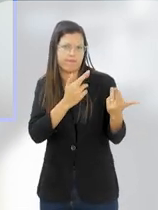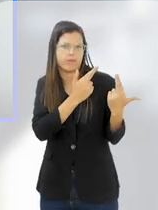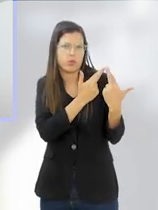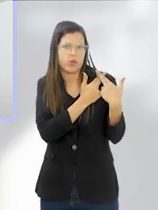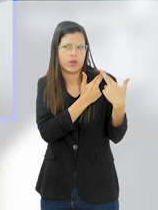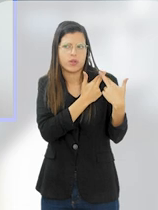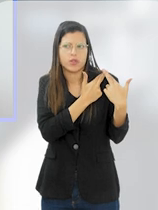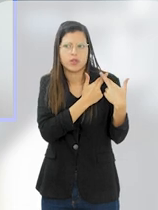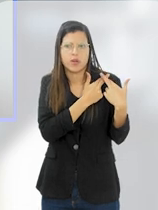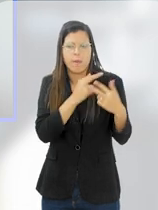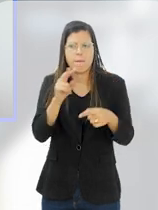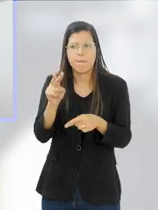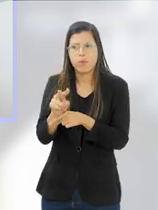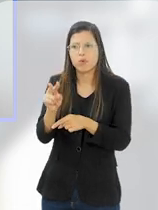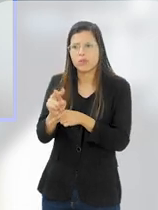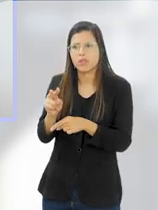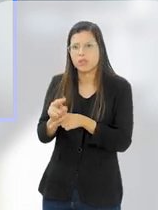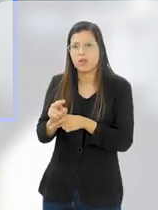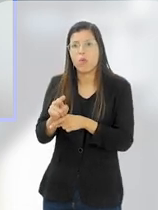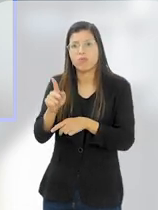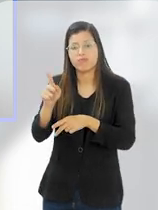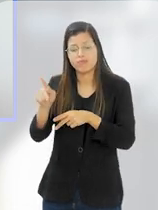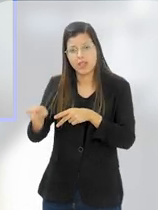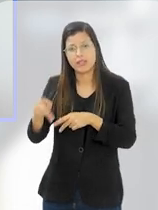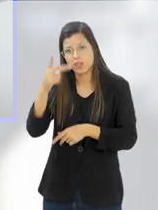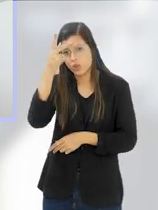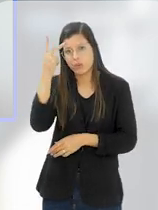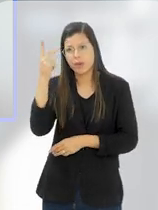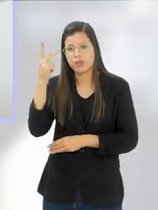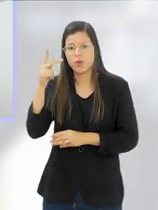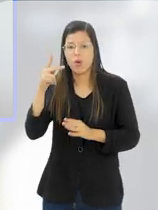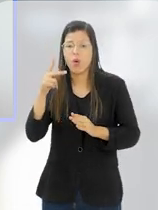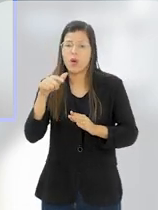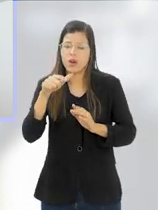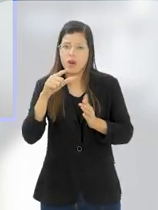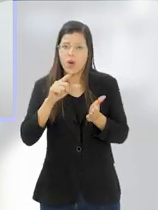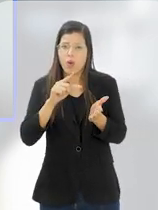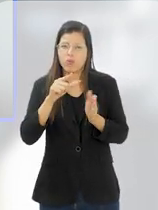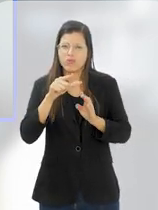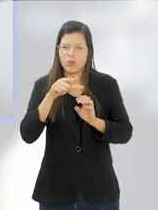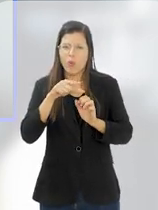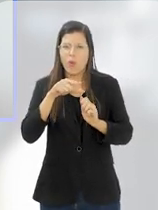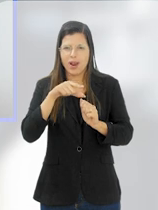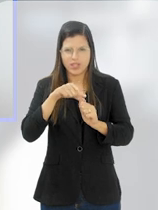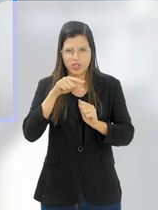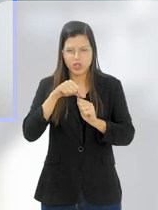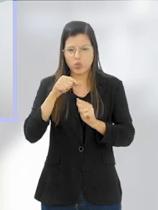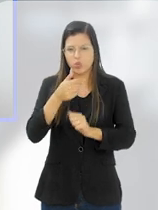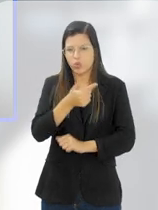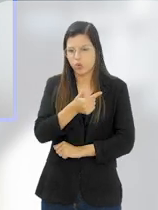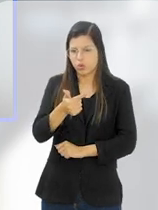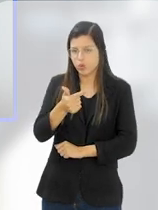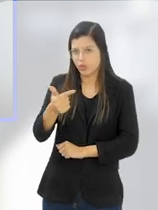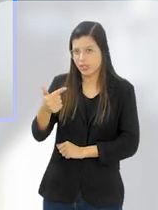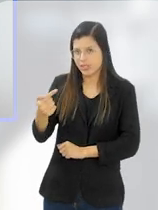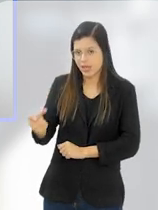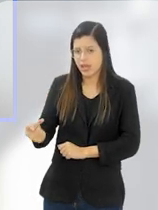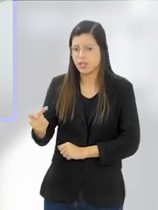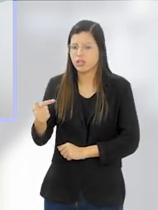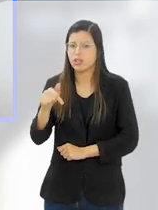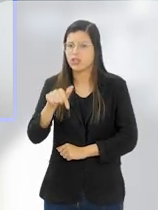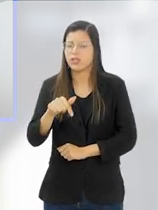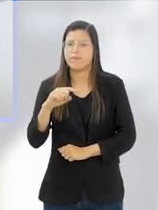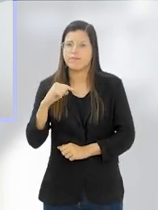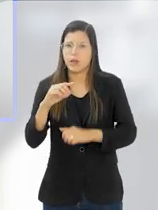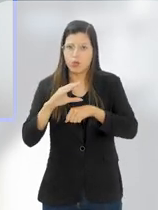com a responsabilidade de proteção desse público, como diz o artigo 227 da nossa Constituição, né? Então, importante dizer que o